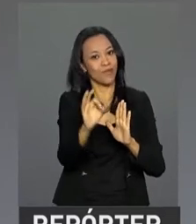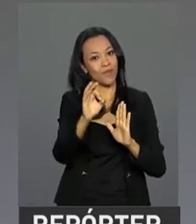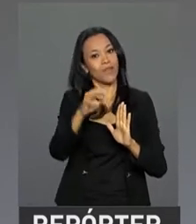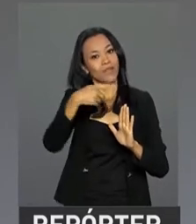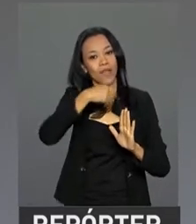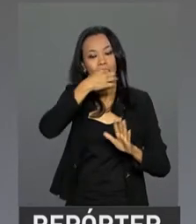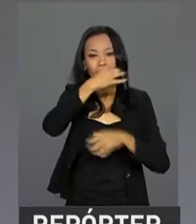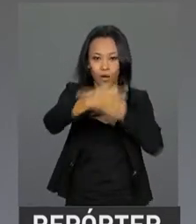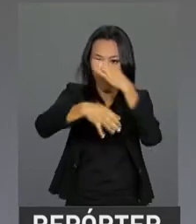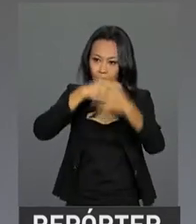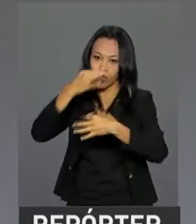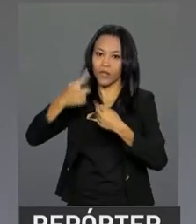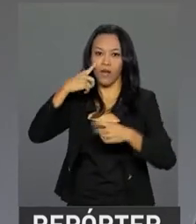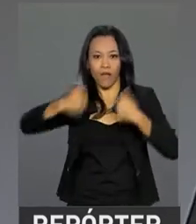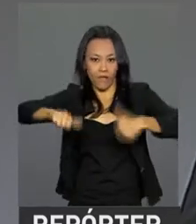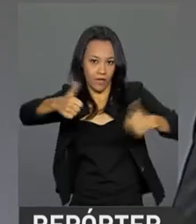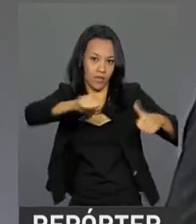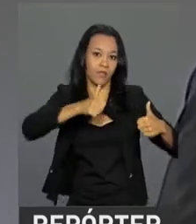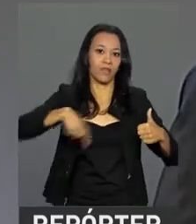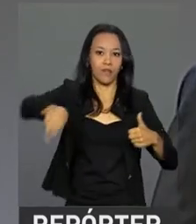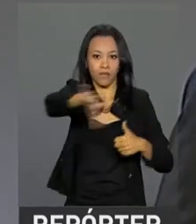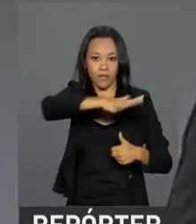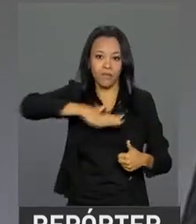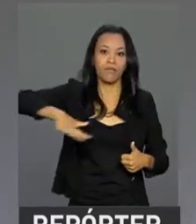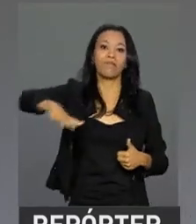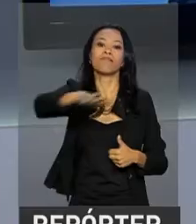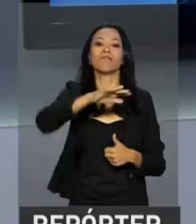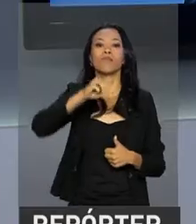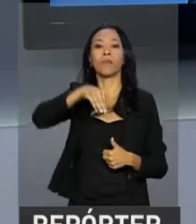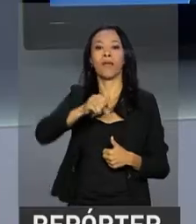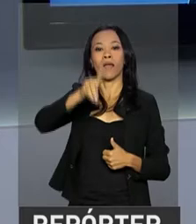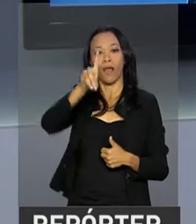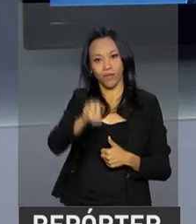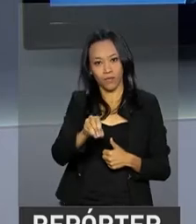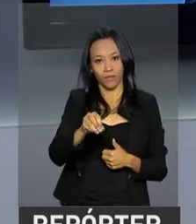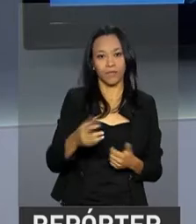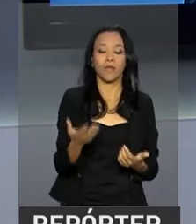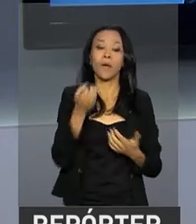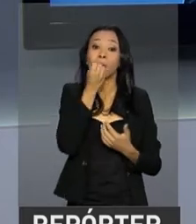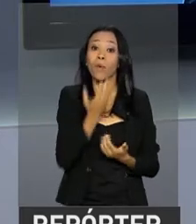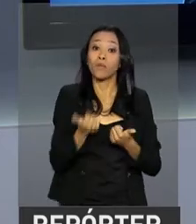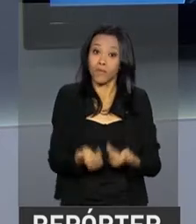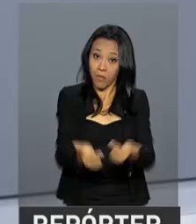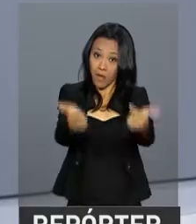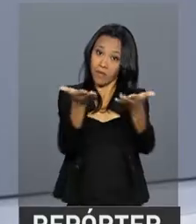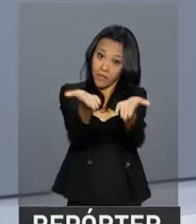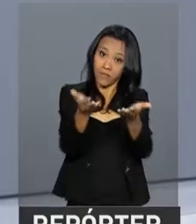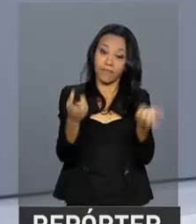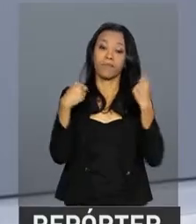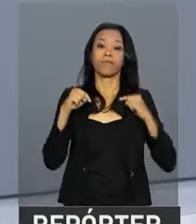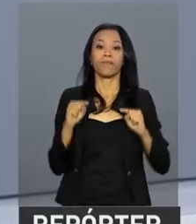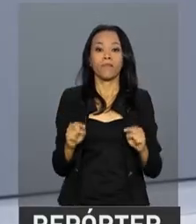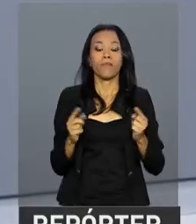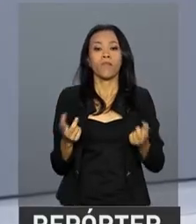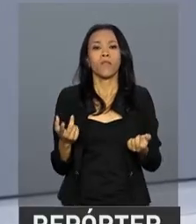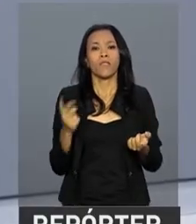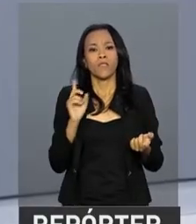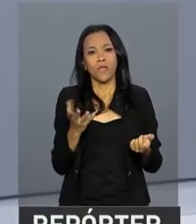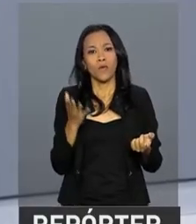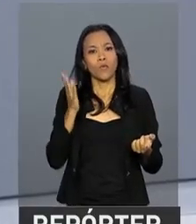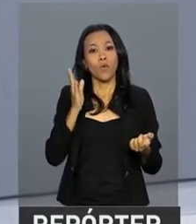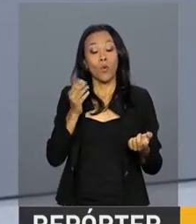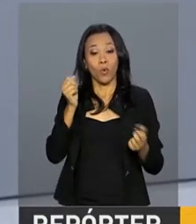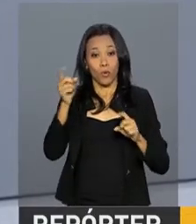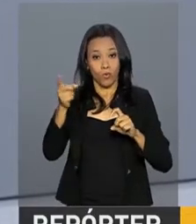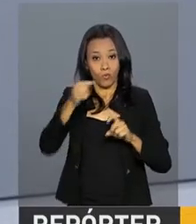essa expectativa que era o voto com você no estúdio bom trabalho pra você no ministério da fazenda joão após passar por um procedimento cirúrgico